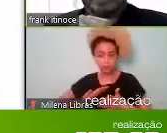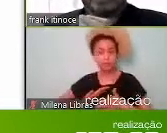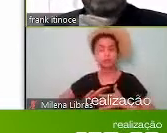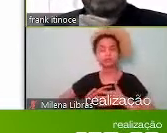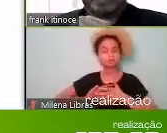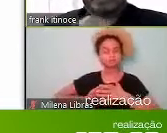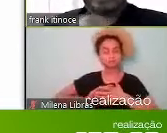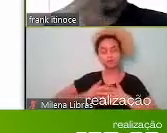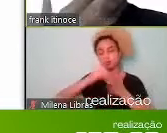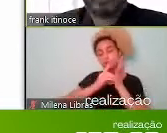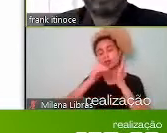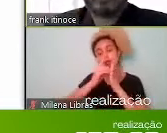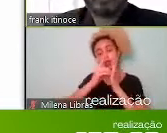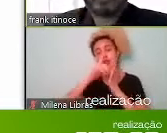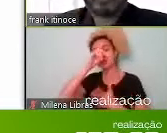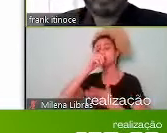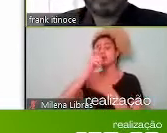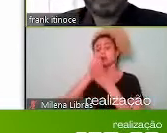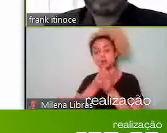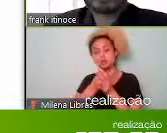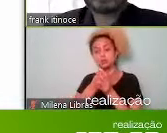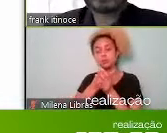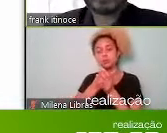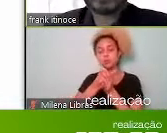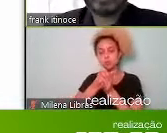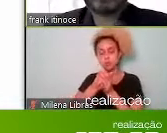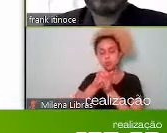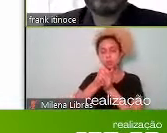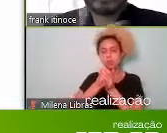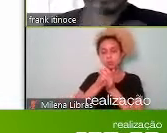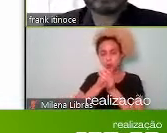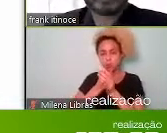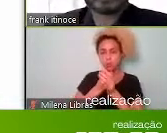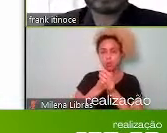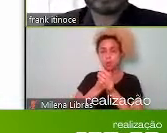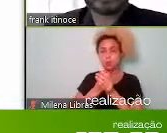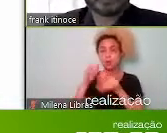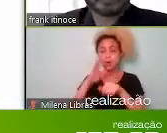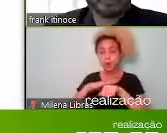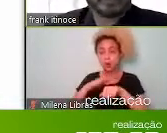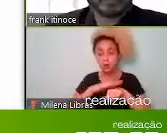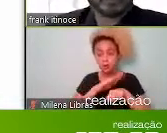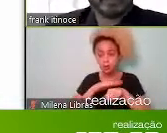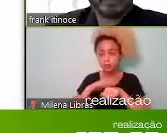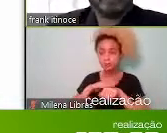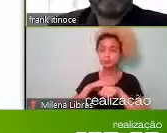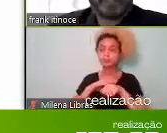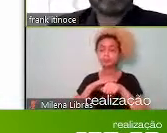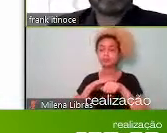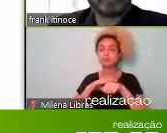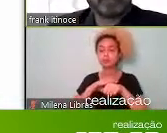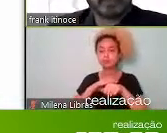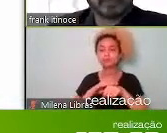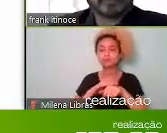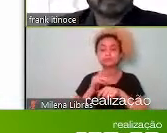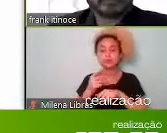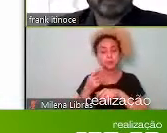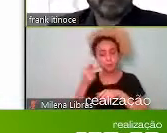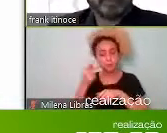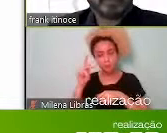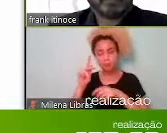decreto, ele delegou a confecção das instruções técnicas para os